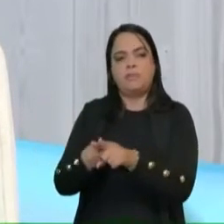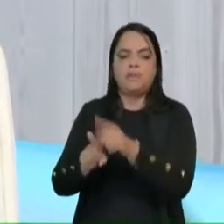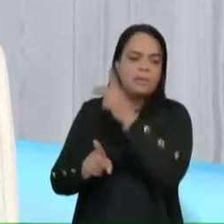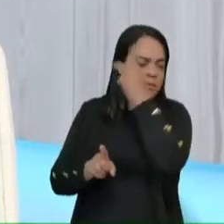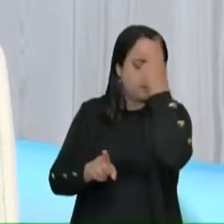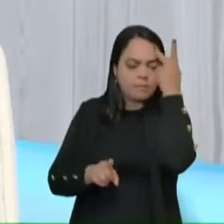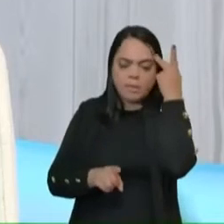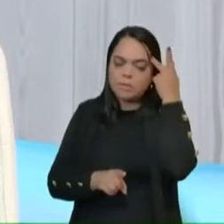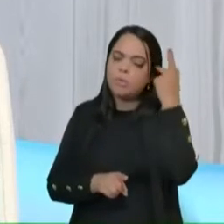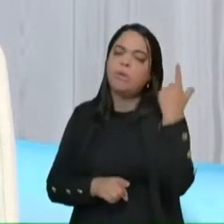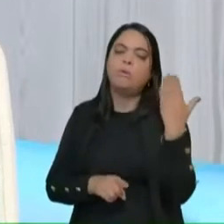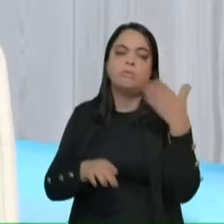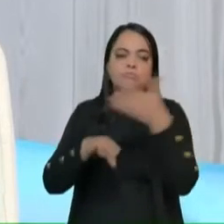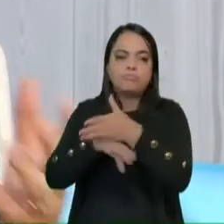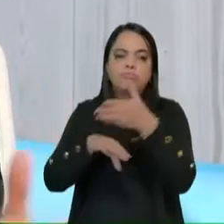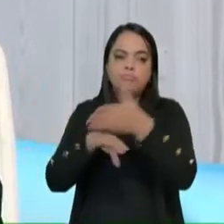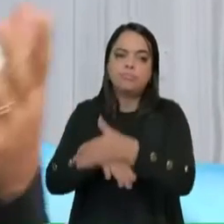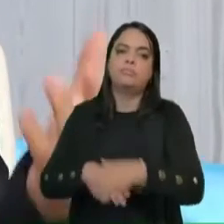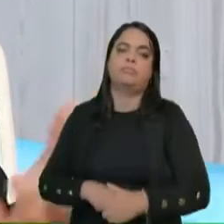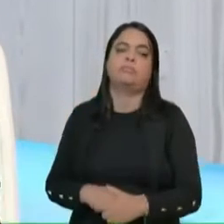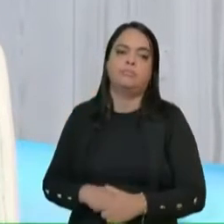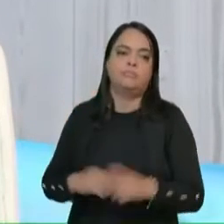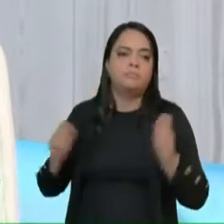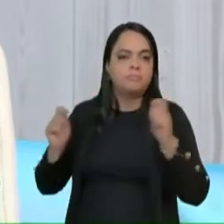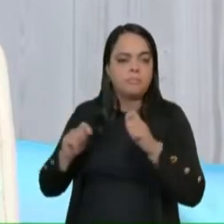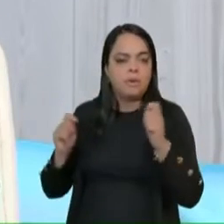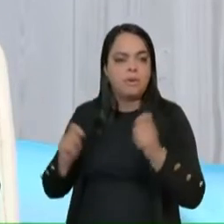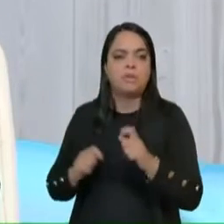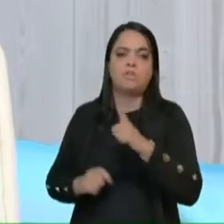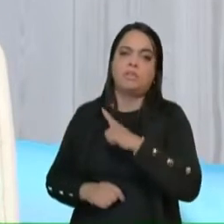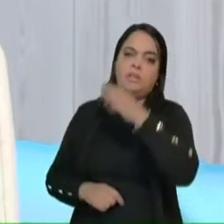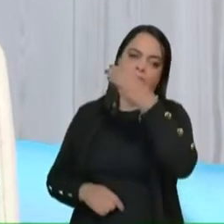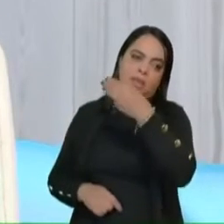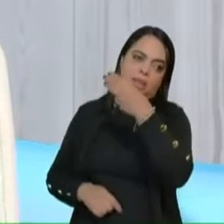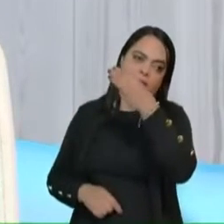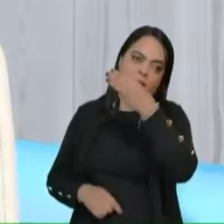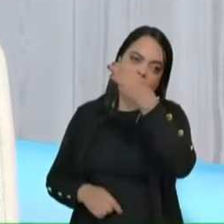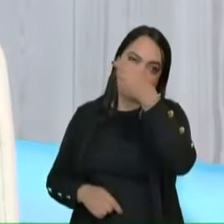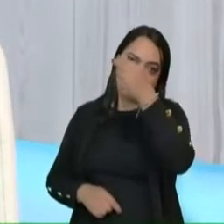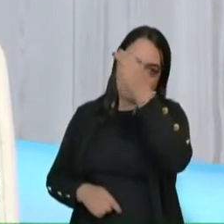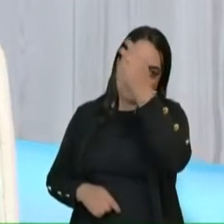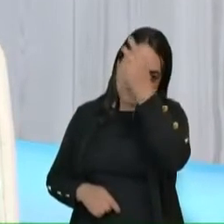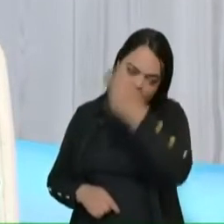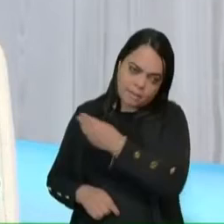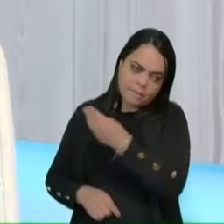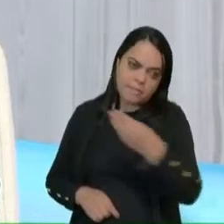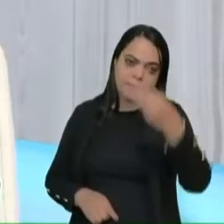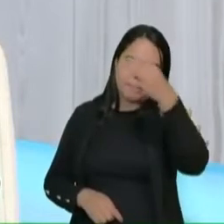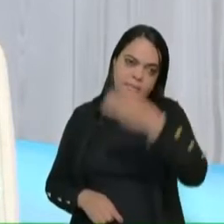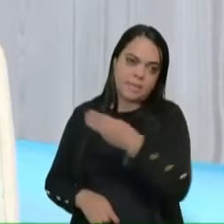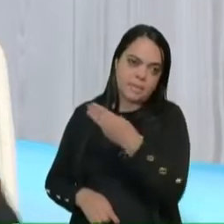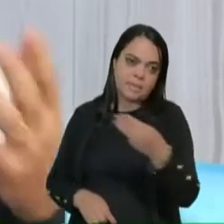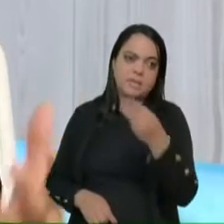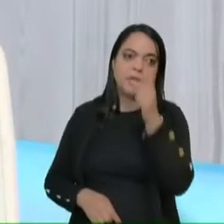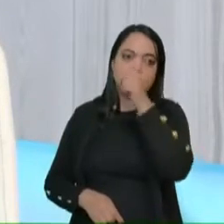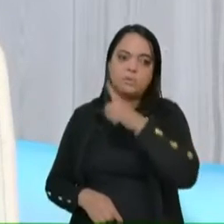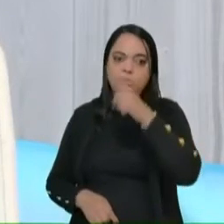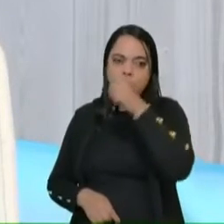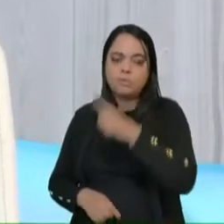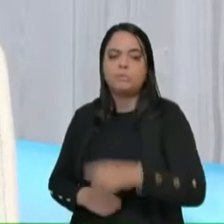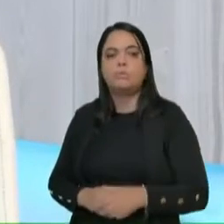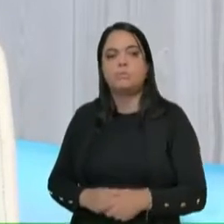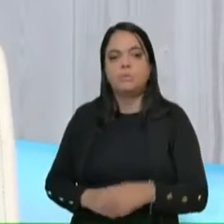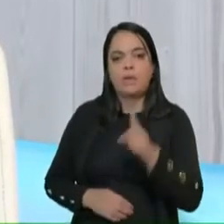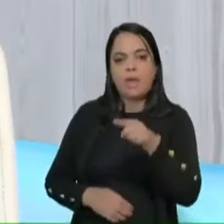público para os fiéis né que ali tem acesso também tem as missas diárias principalmente aos domingos né uma vivência